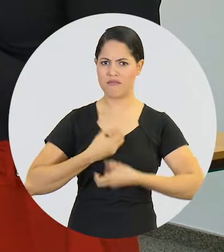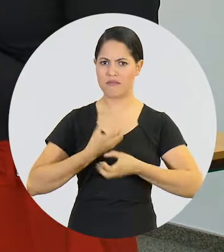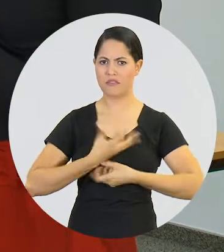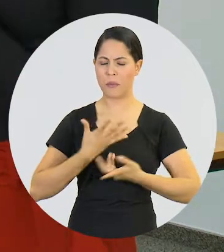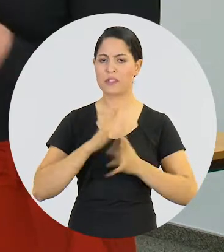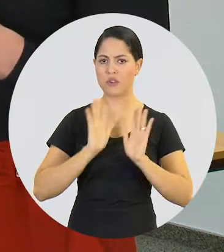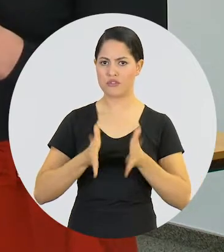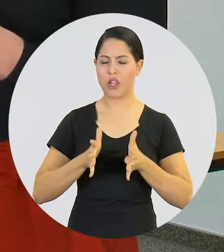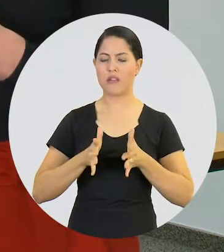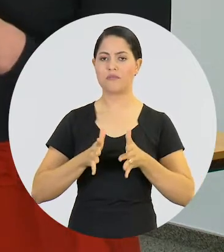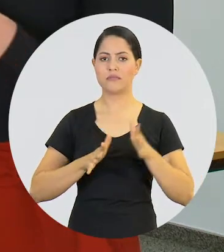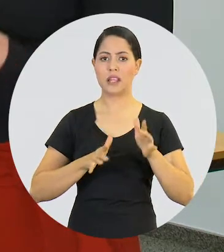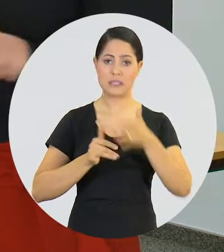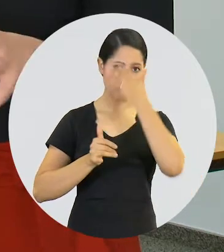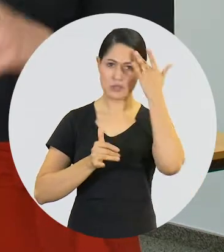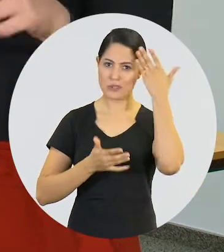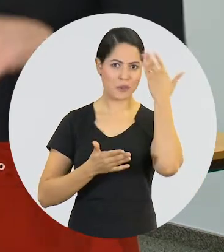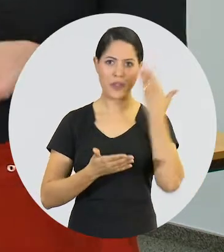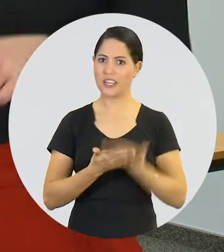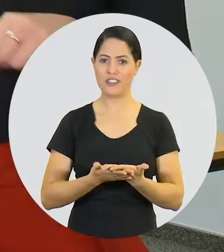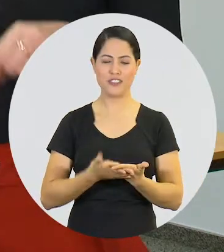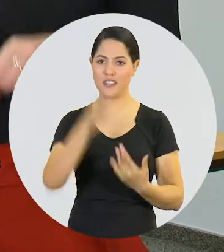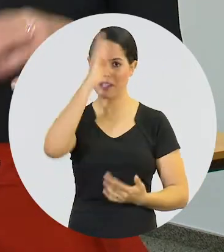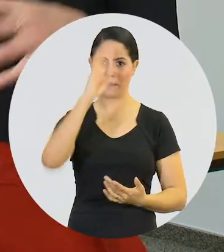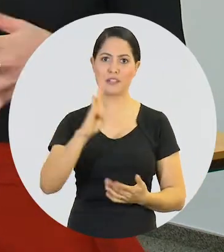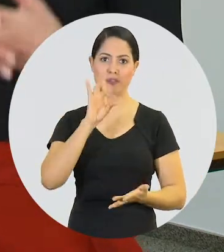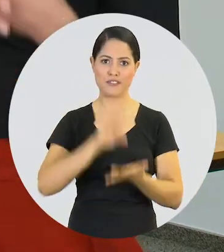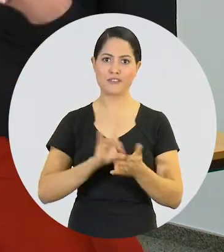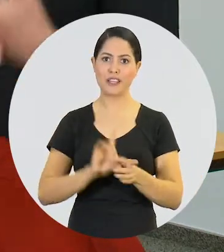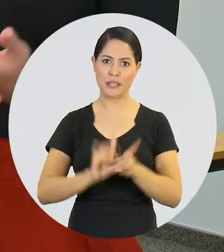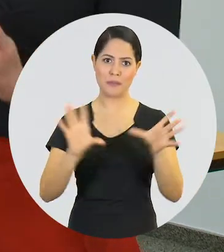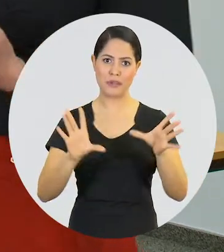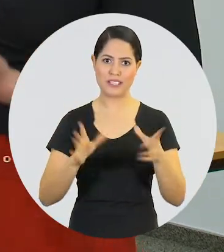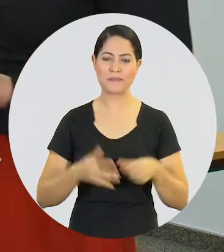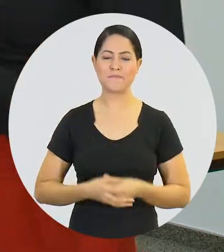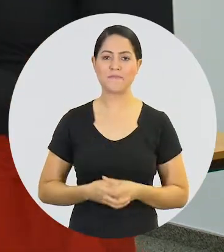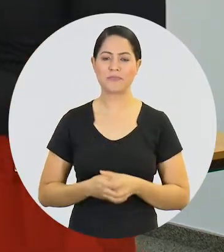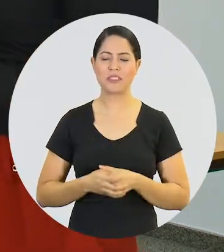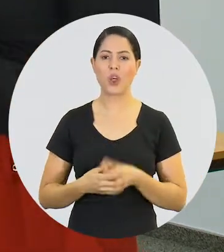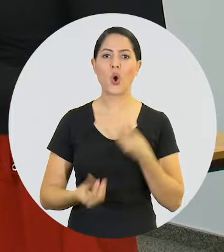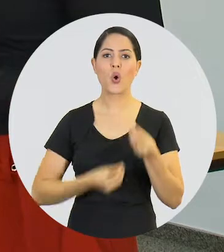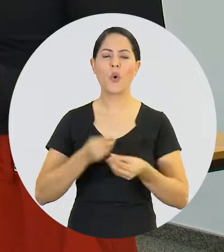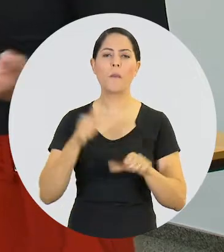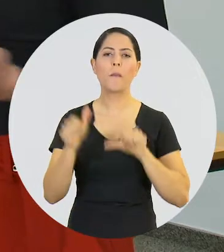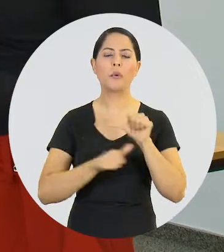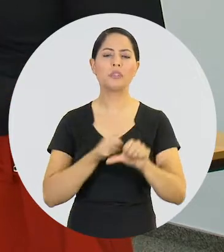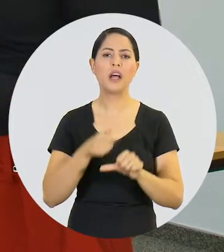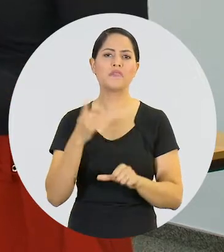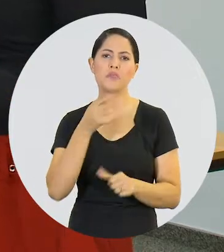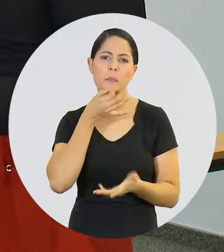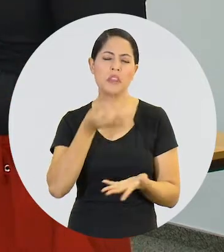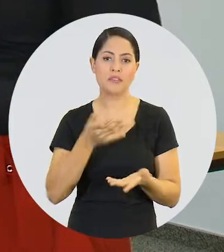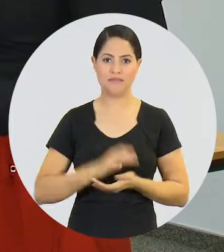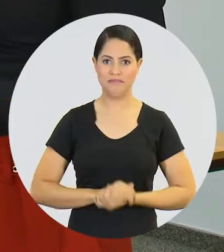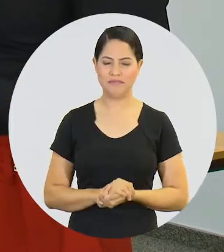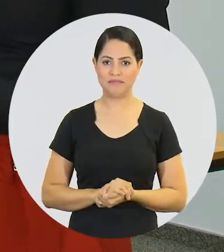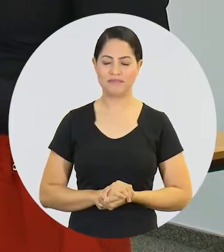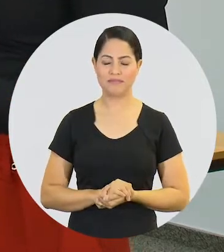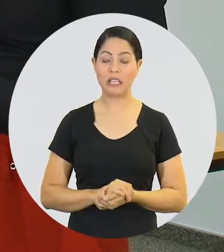com o senhor, mostrando que as pessoas não acreditam que que o Brasil seja democrático o suficiente. O que poderia ser mudado, na sua